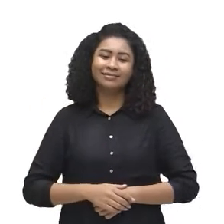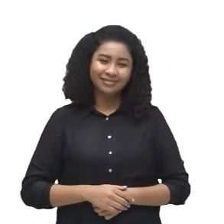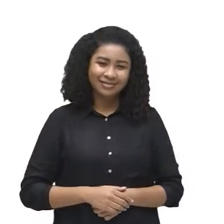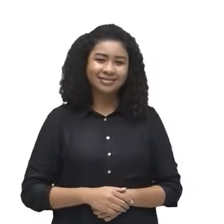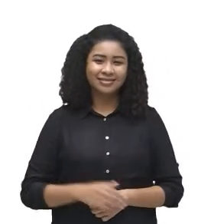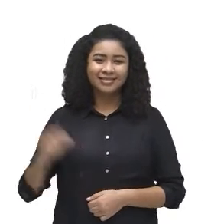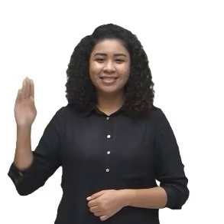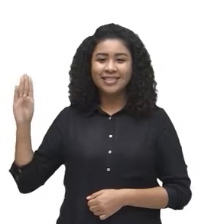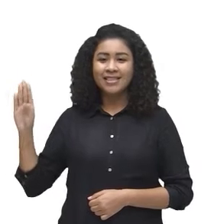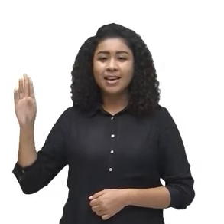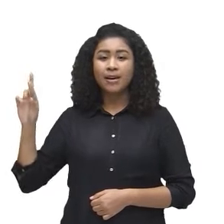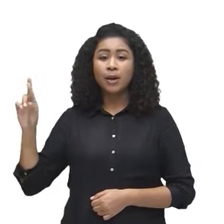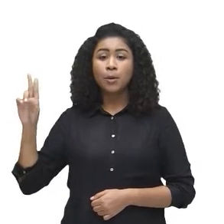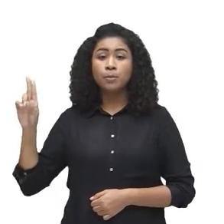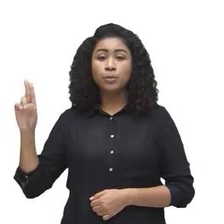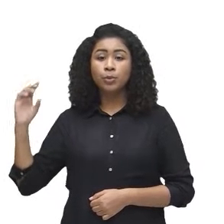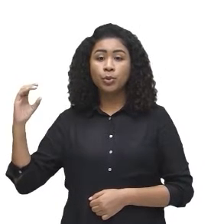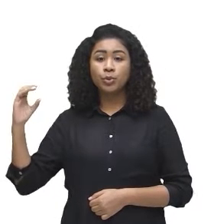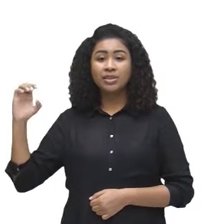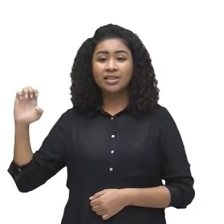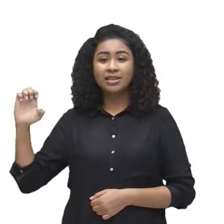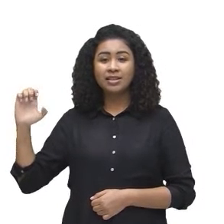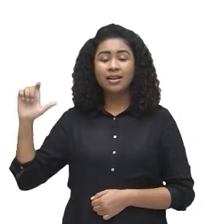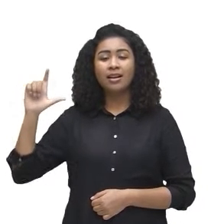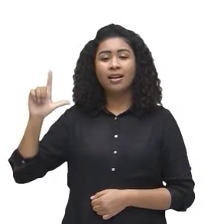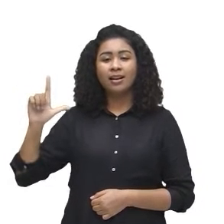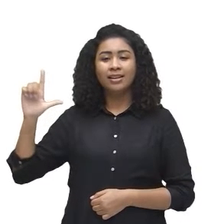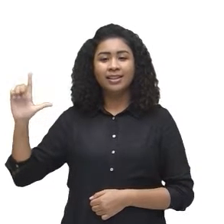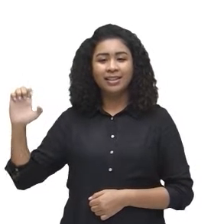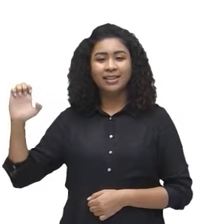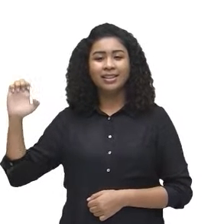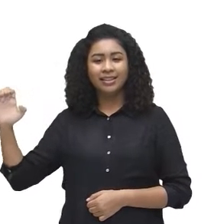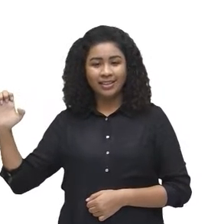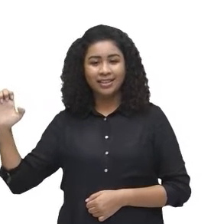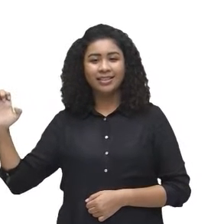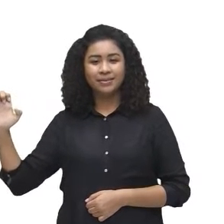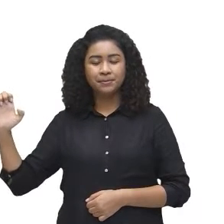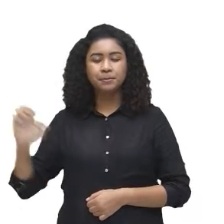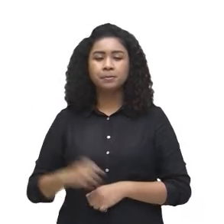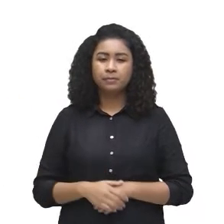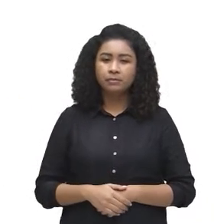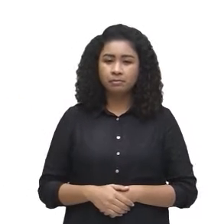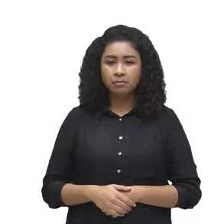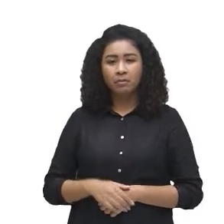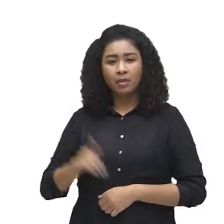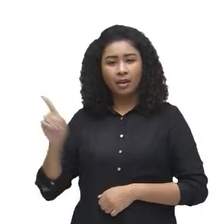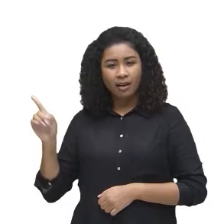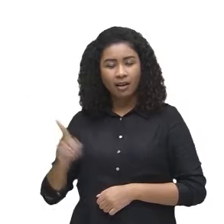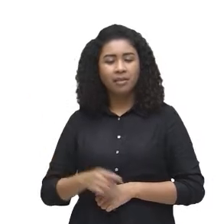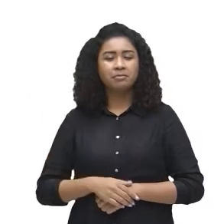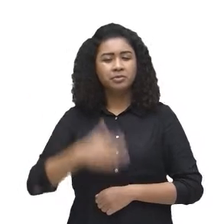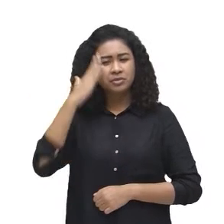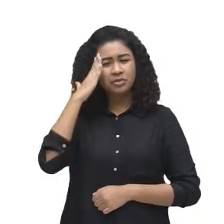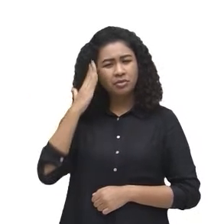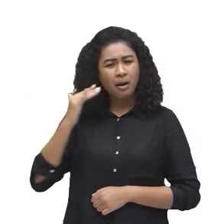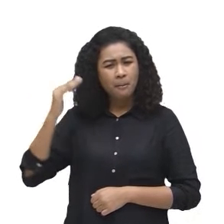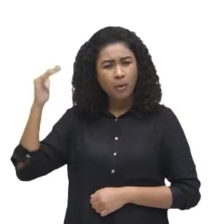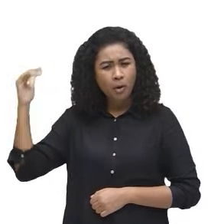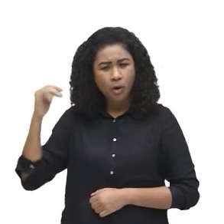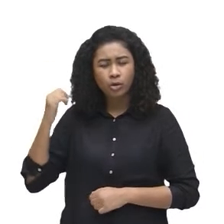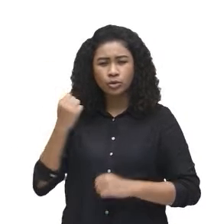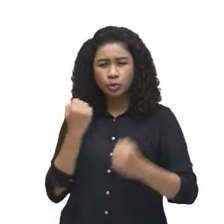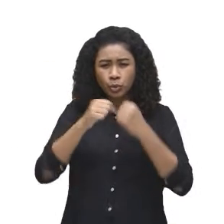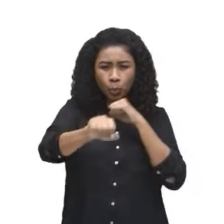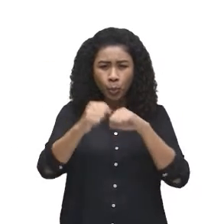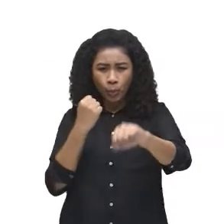aí, grande mestre do Kung Fu, não é? Lembram também de desenhos, aí o pessoal